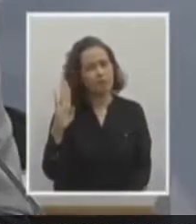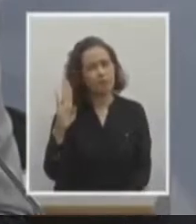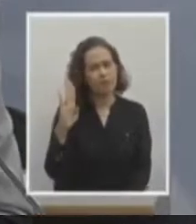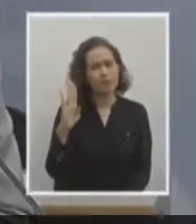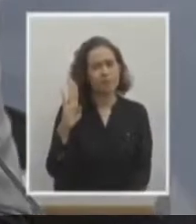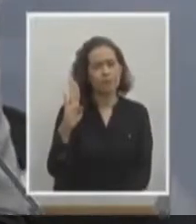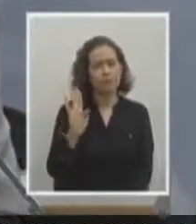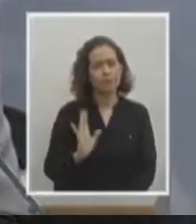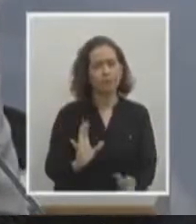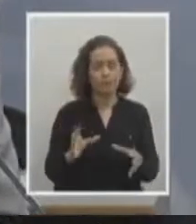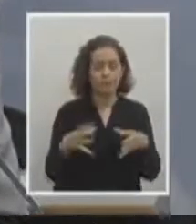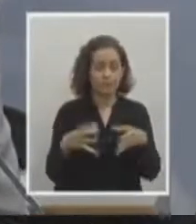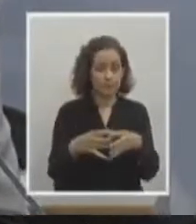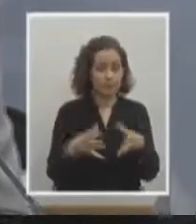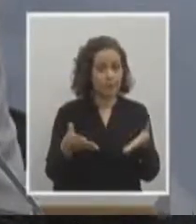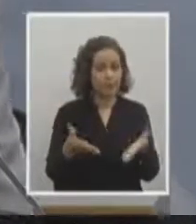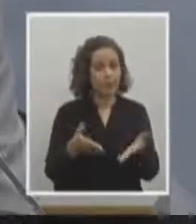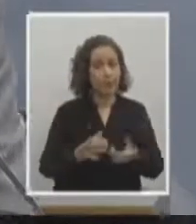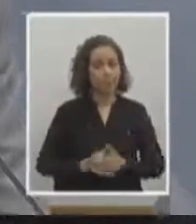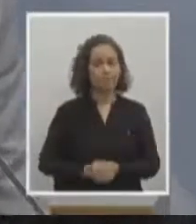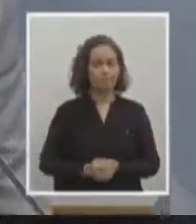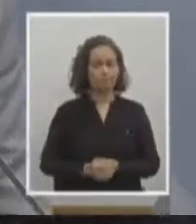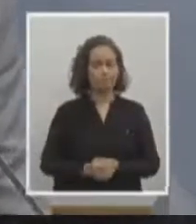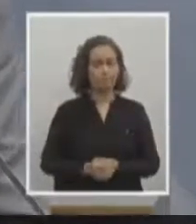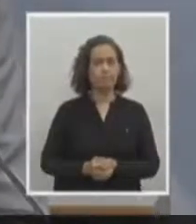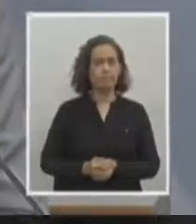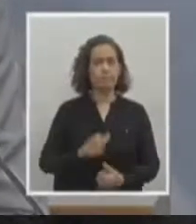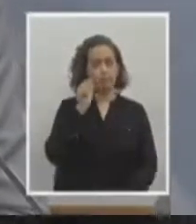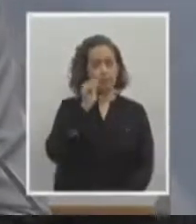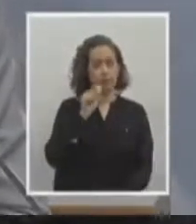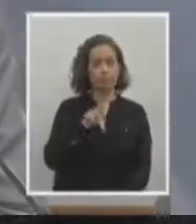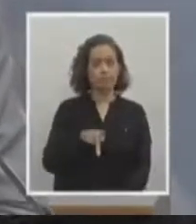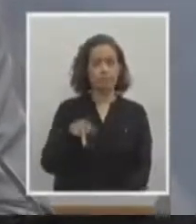desta comissão. A professora